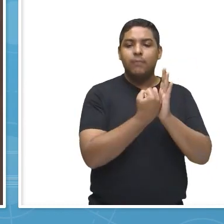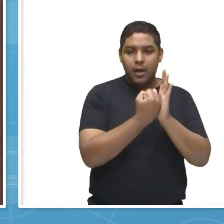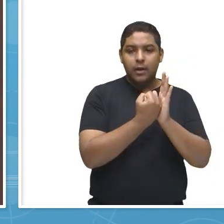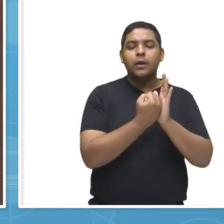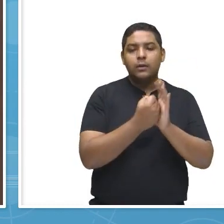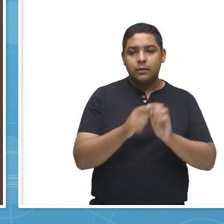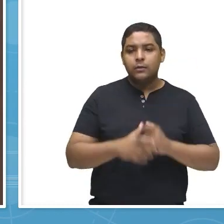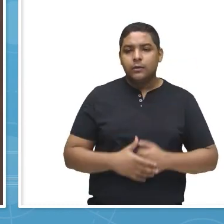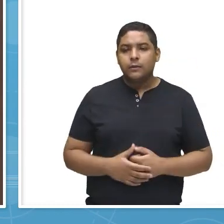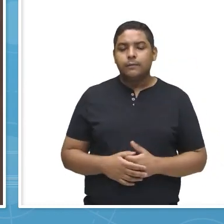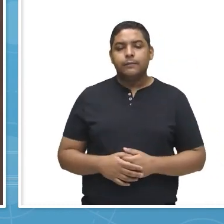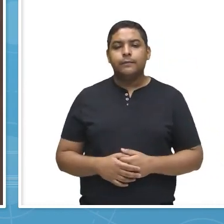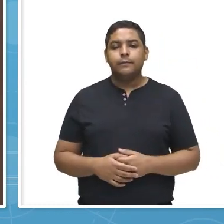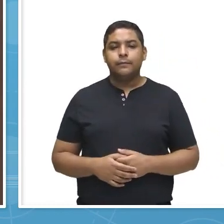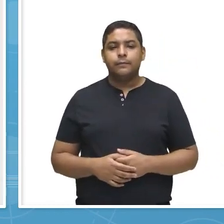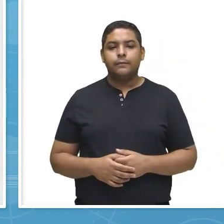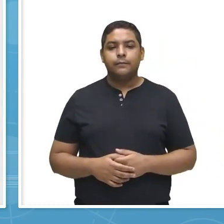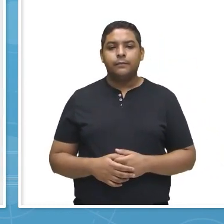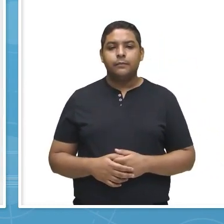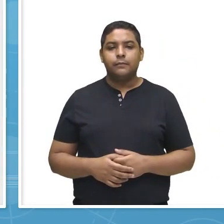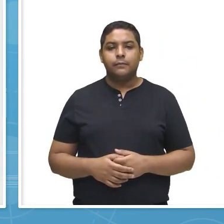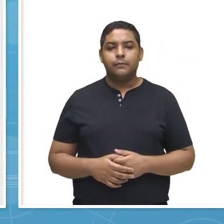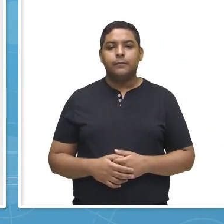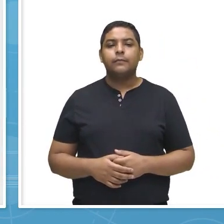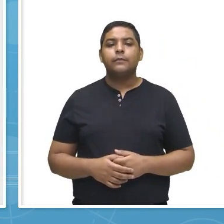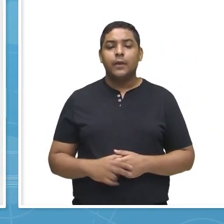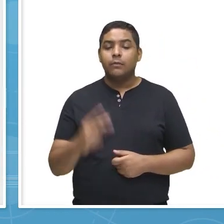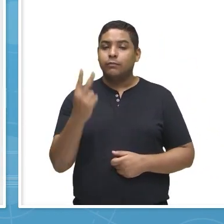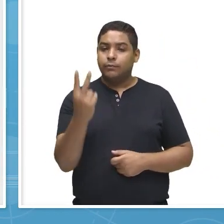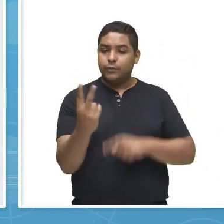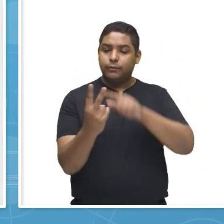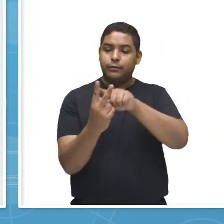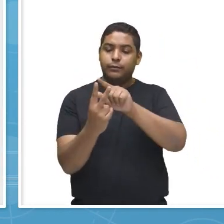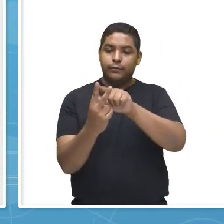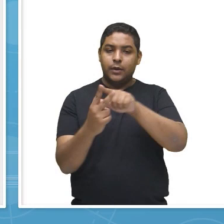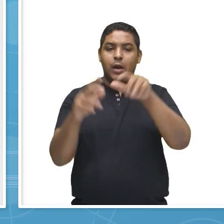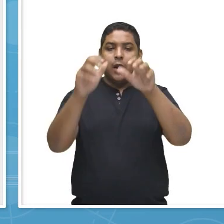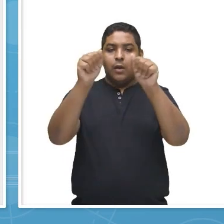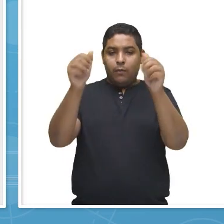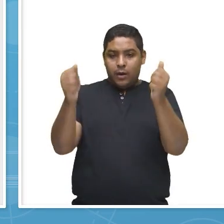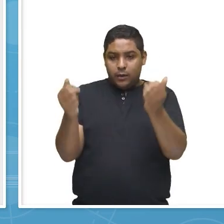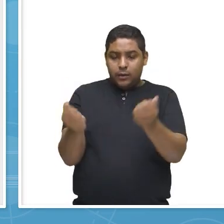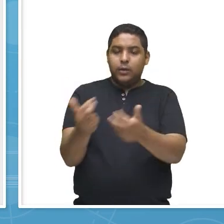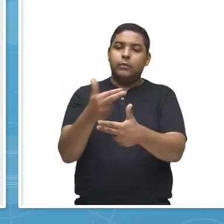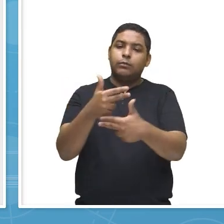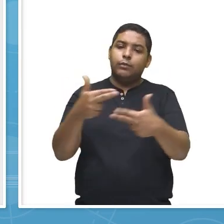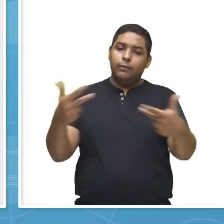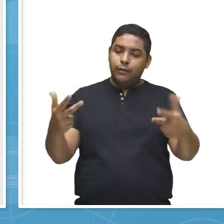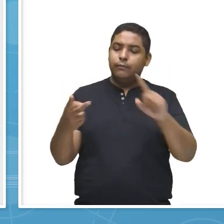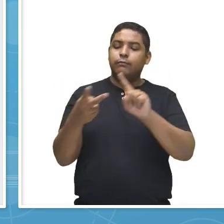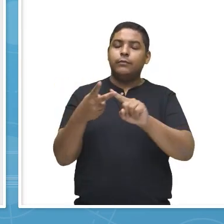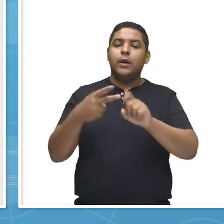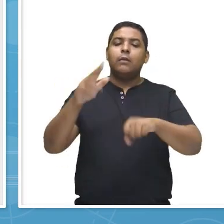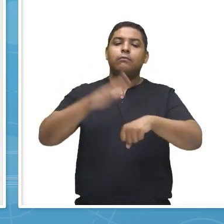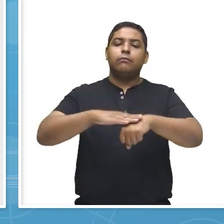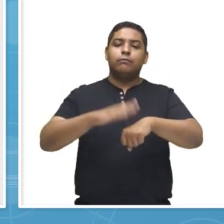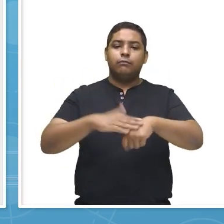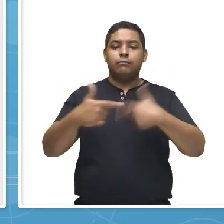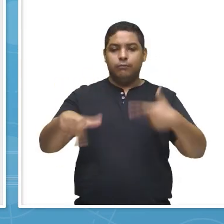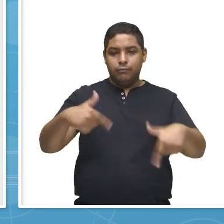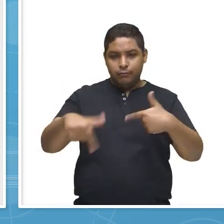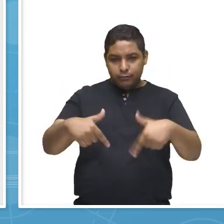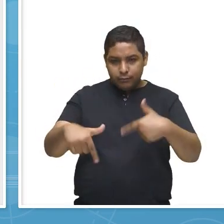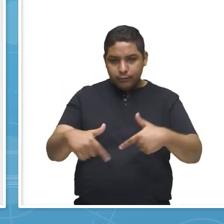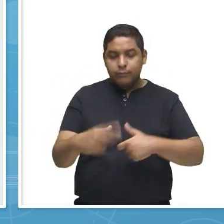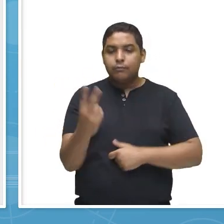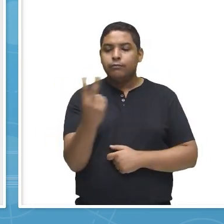fase do capitalismo comercial, que vai ser o artesanato e a manufatura, tá? Então vocês